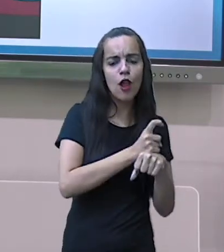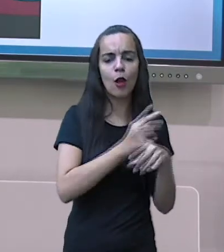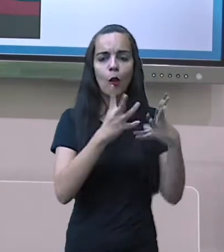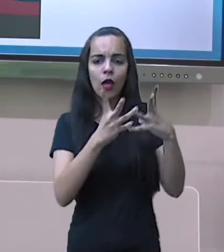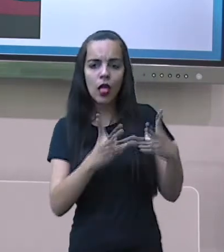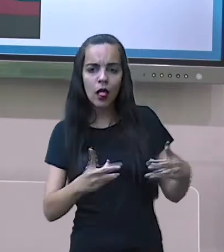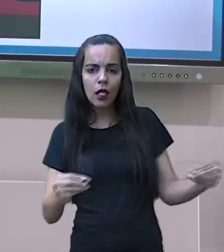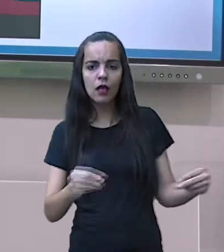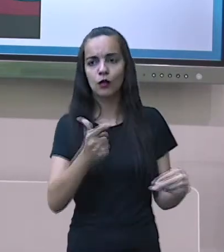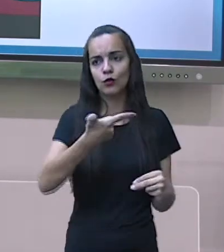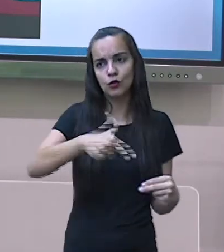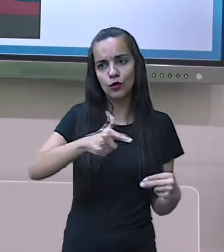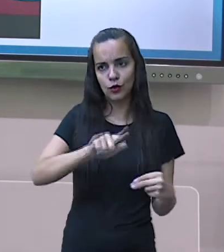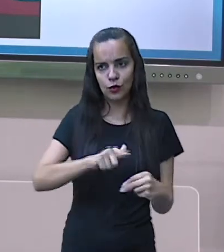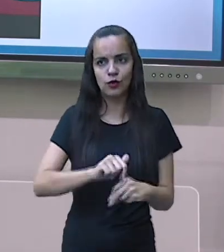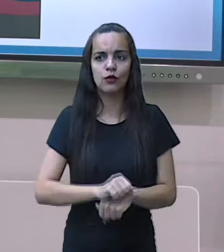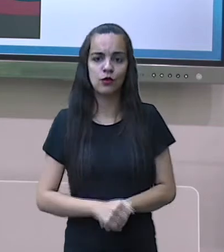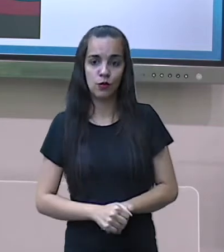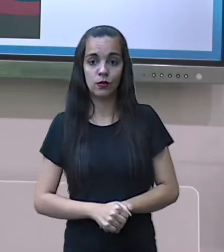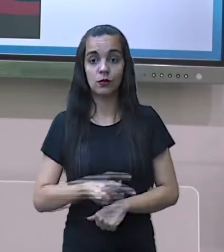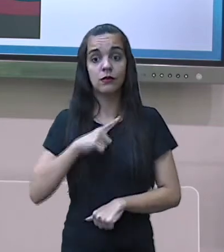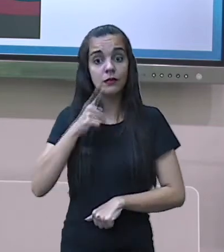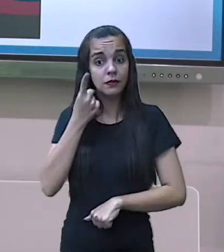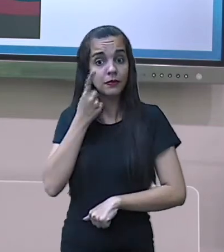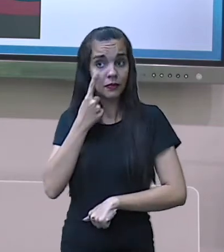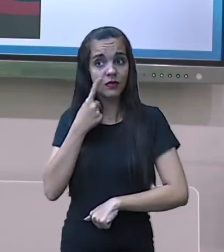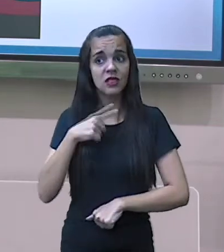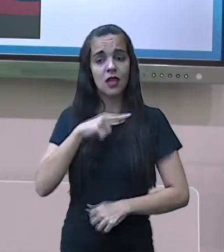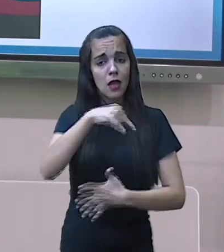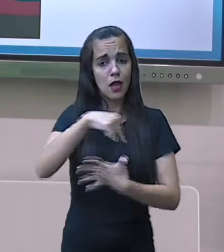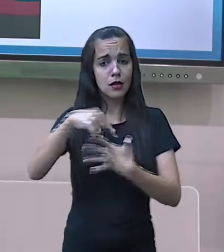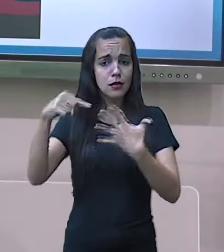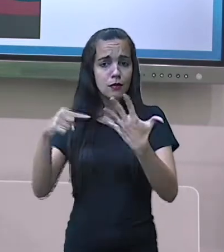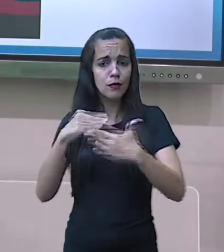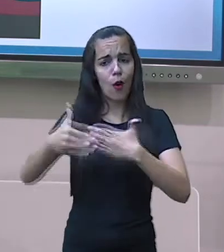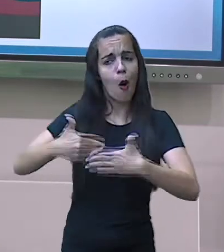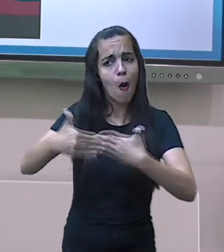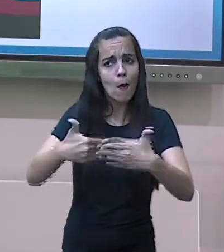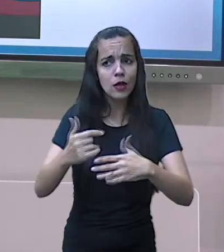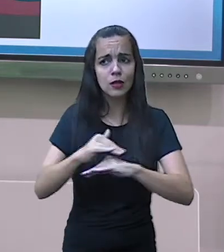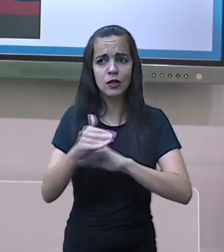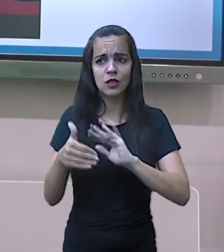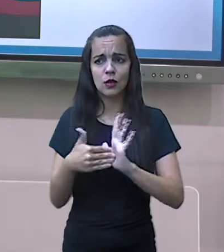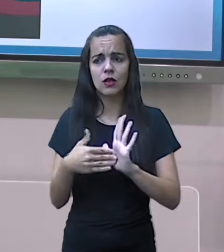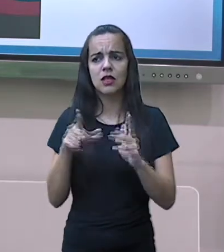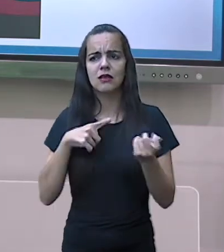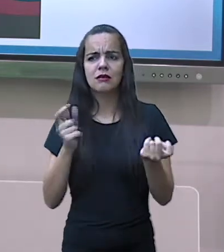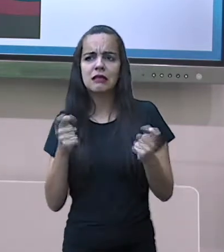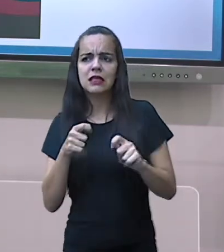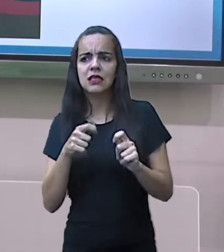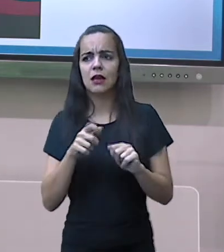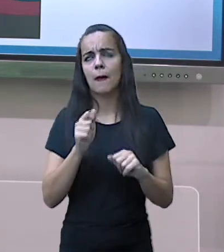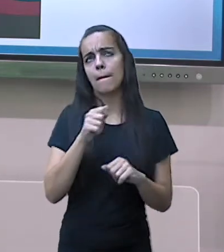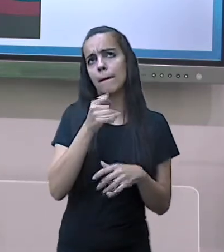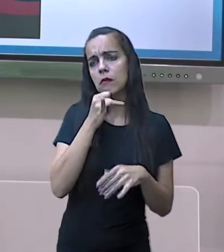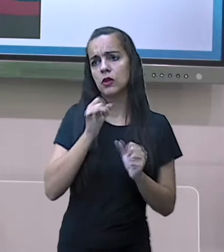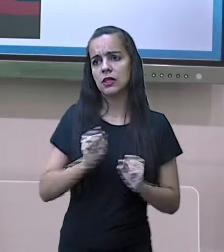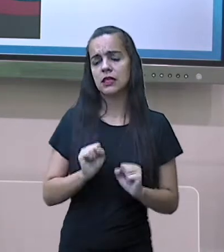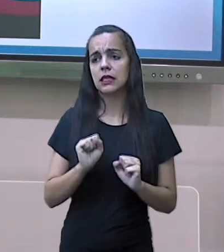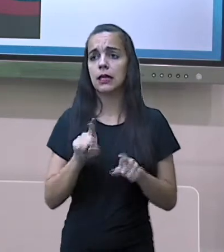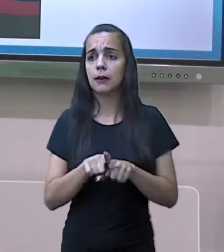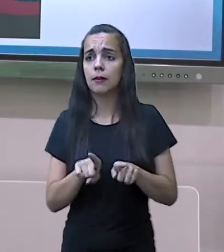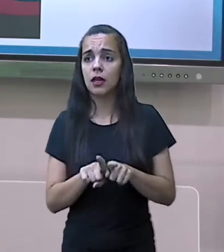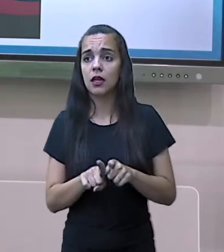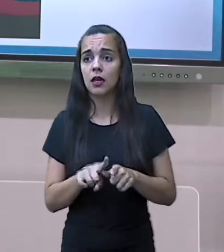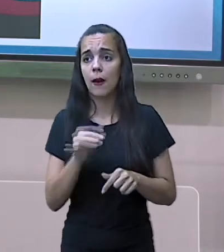precipitações, ok? E nós vimos, foi isso? Que a precipitação ela pode ser na